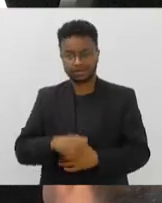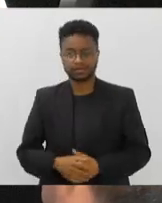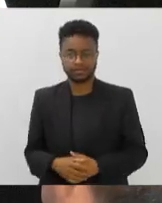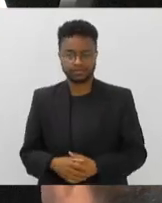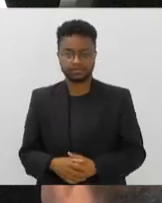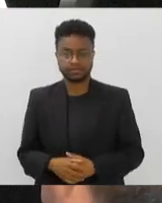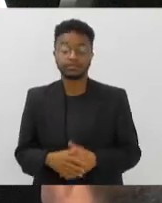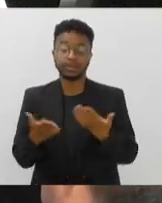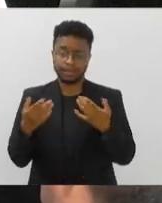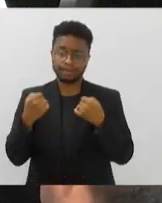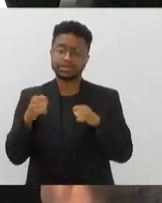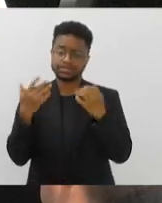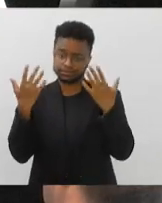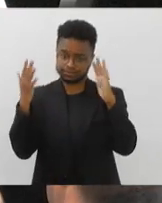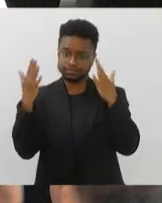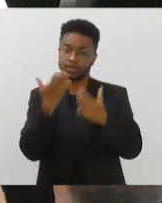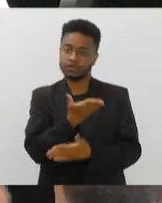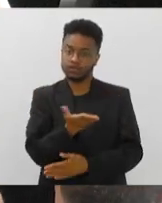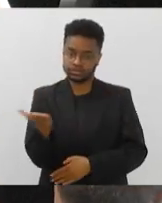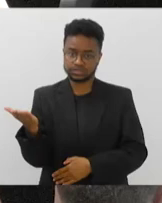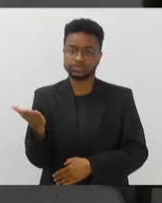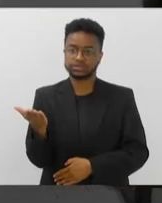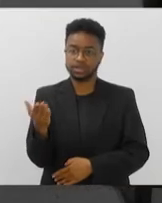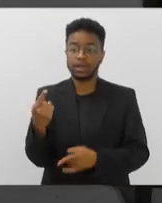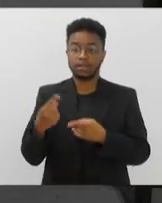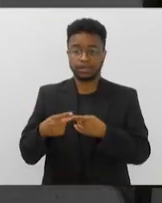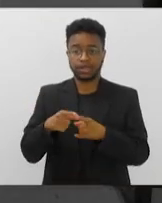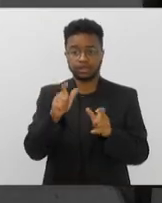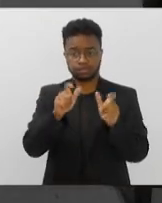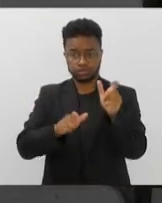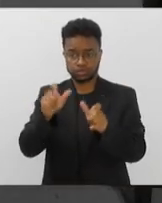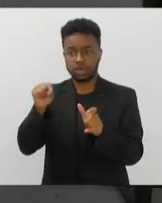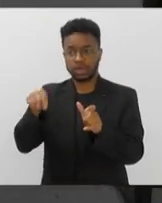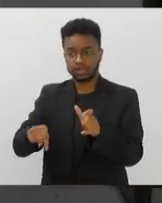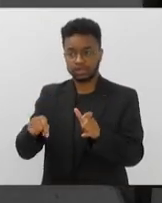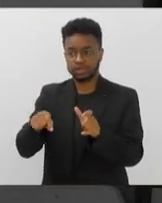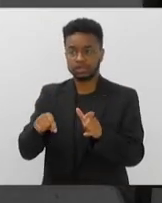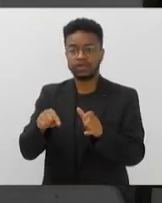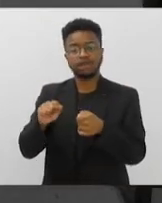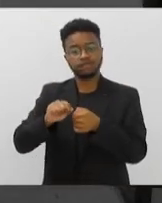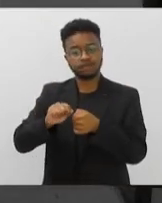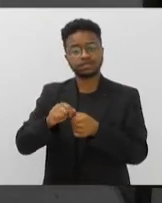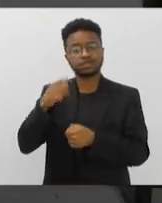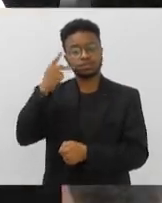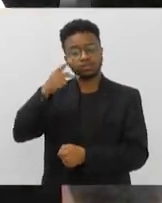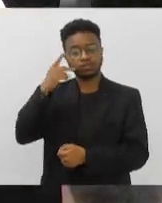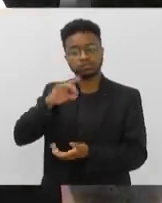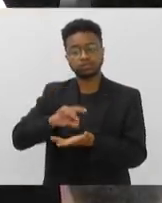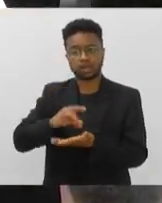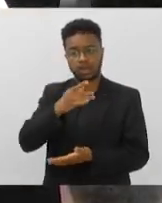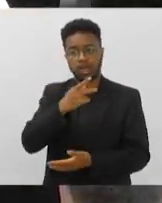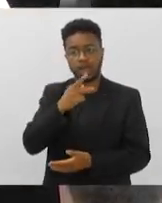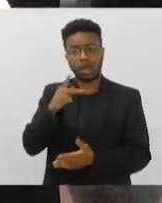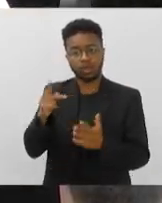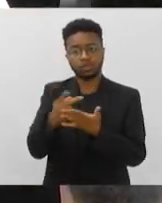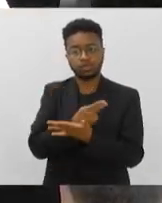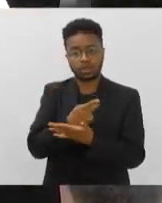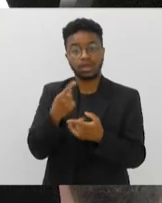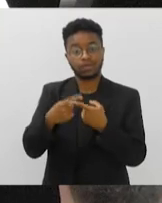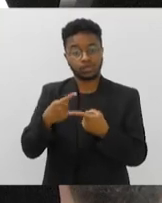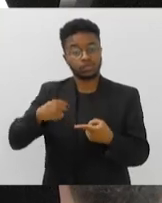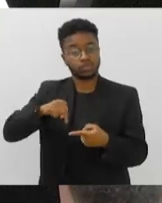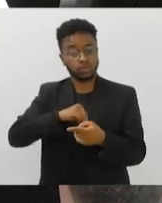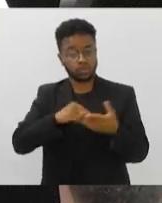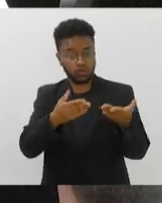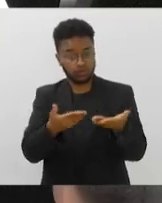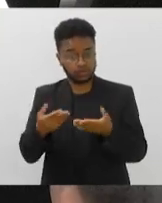para convertir são essas pessoas aqui que fazem essa política acontecer todos foram convidados todos os que